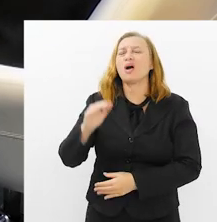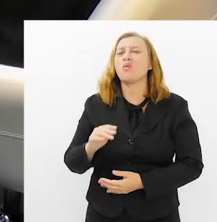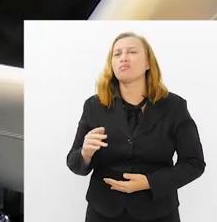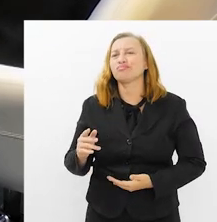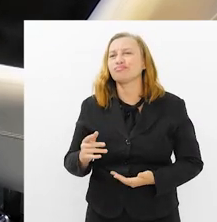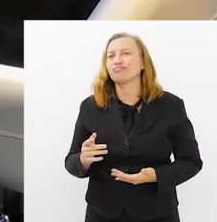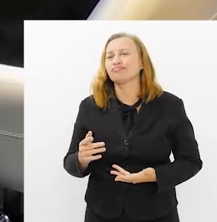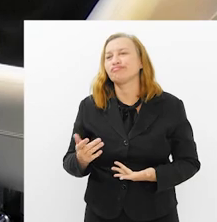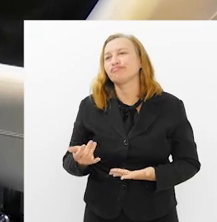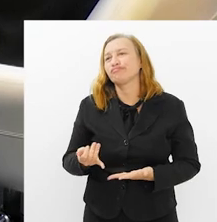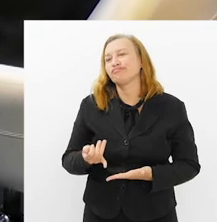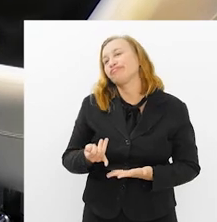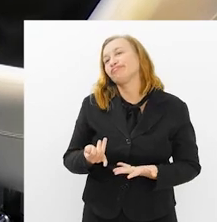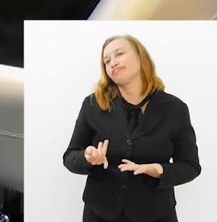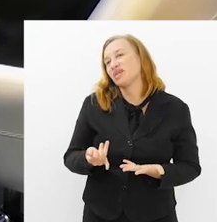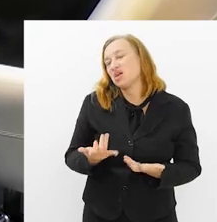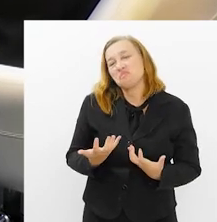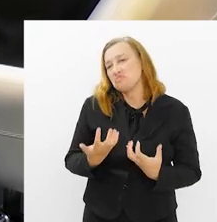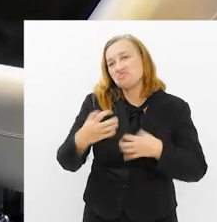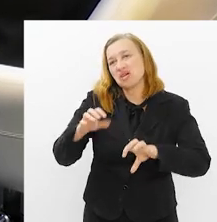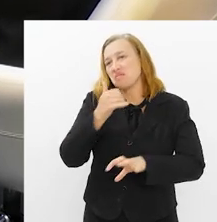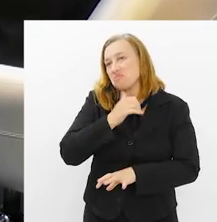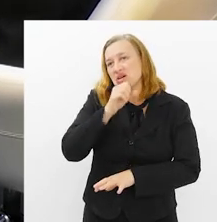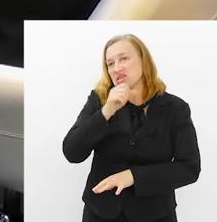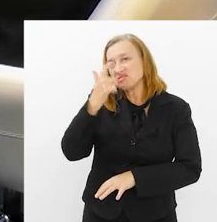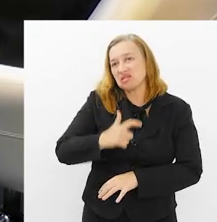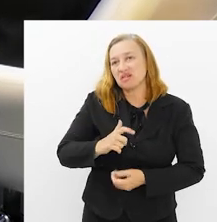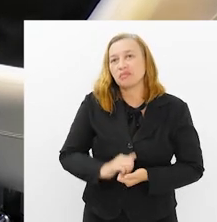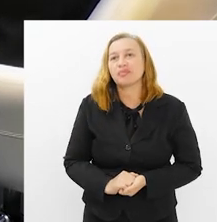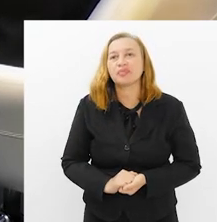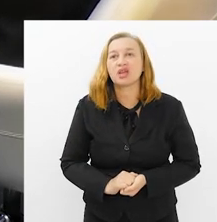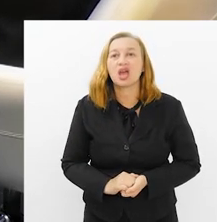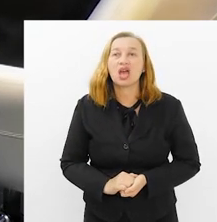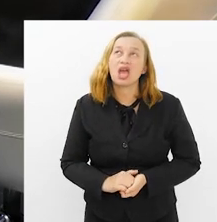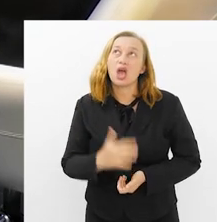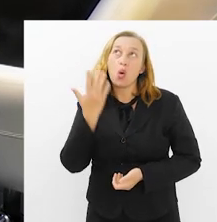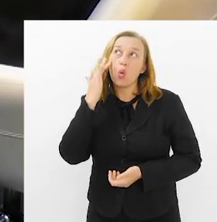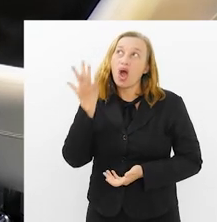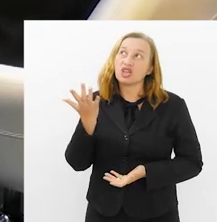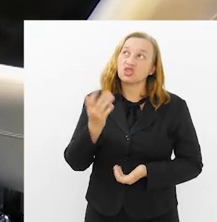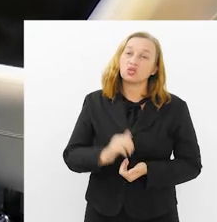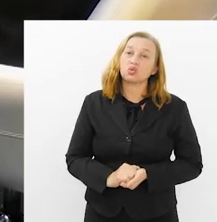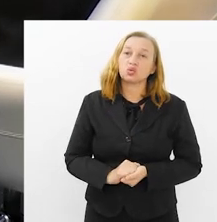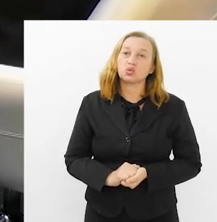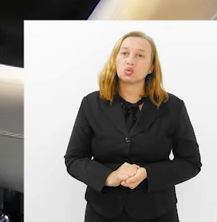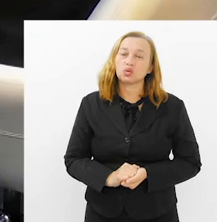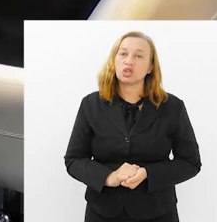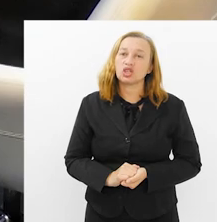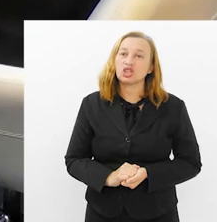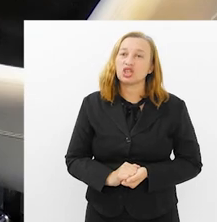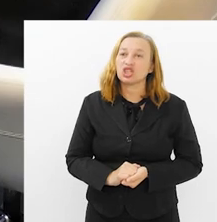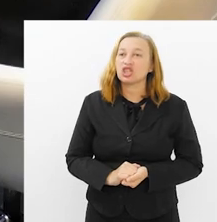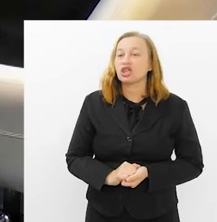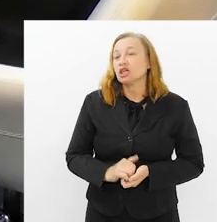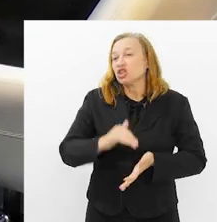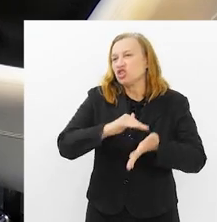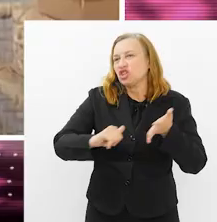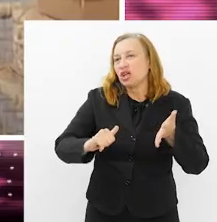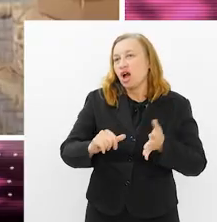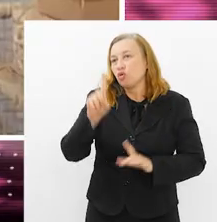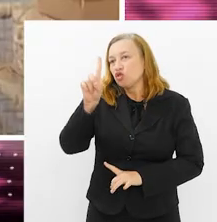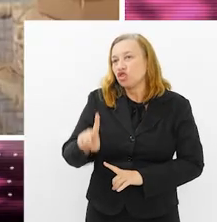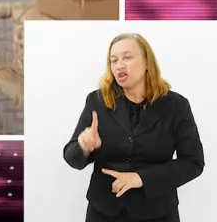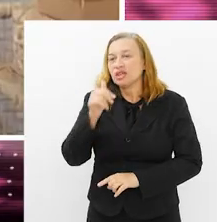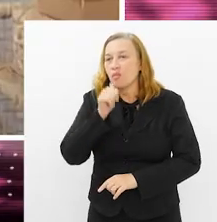tocam na mulher por ela não querer ser mãe, simplesmente? Eu acho de tirar a autonomia da mulher